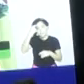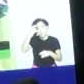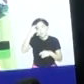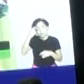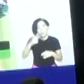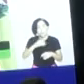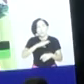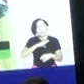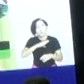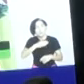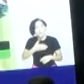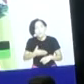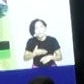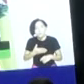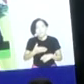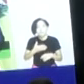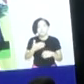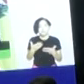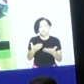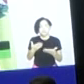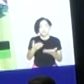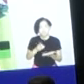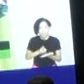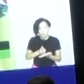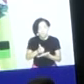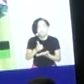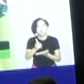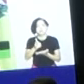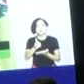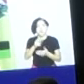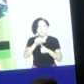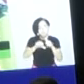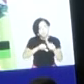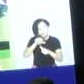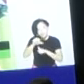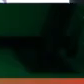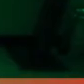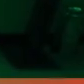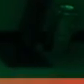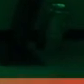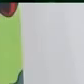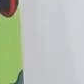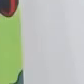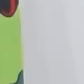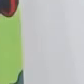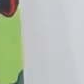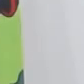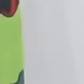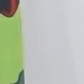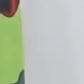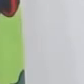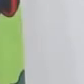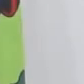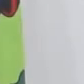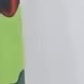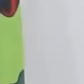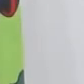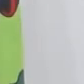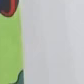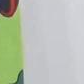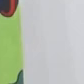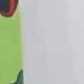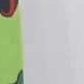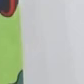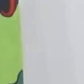cargo. O parlamentar vai substituir o deputado Camilo Martins pelos próximos 30 dias. Amadas famílias